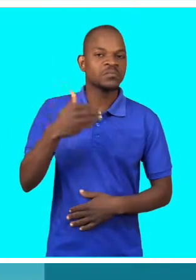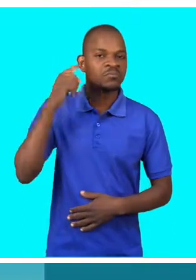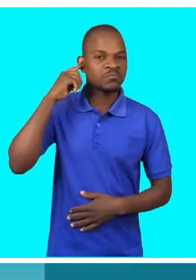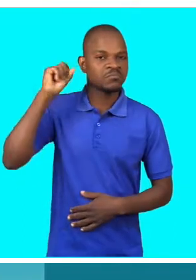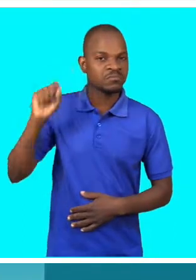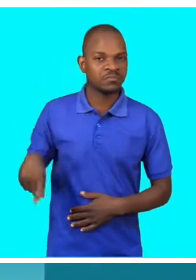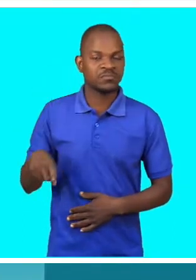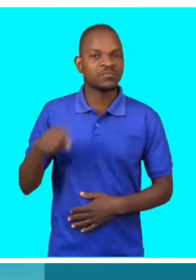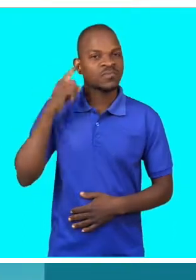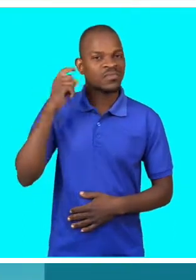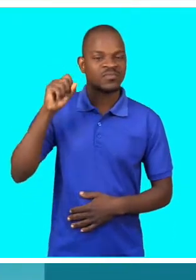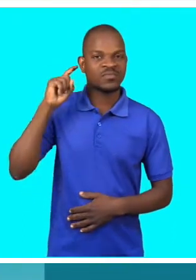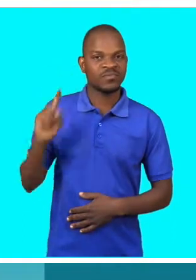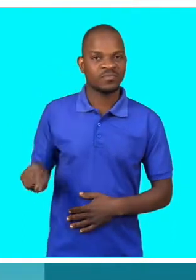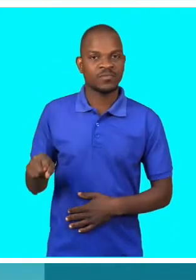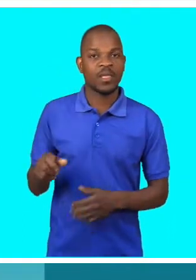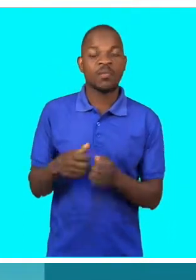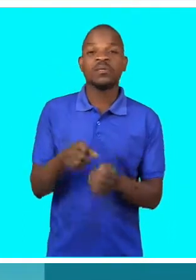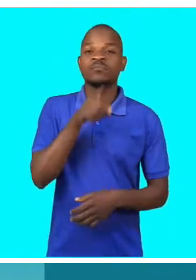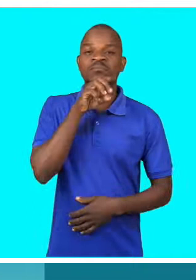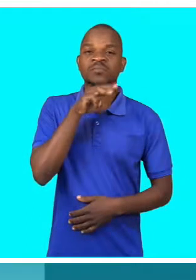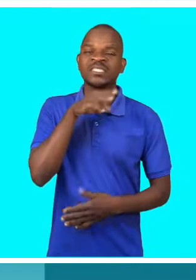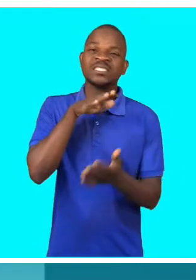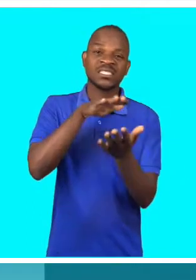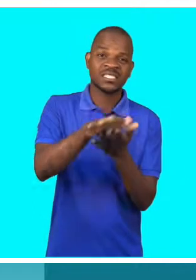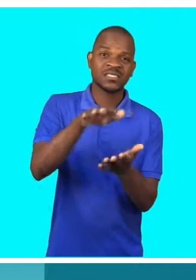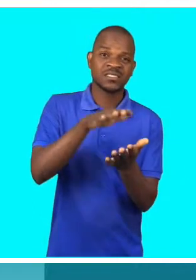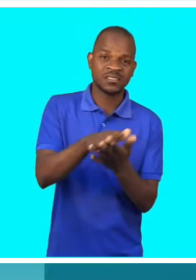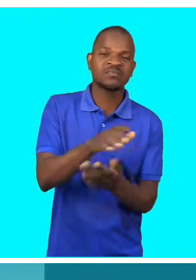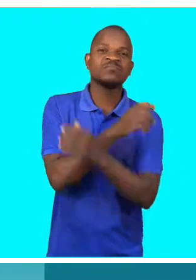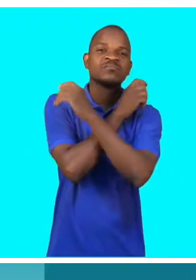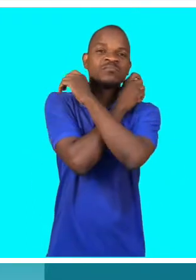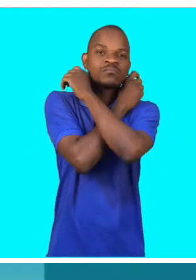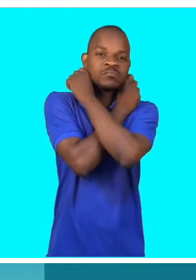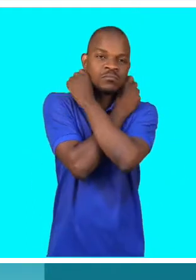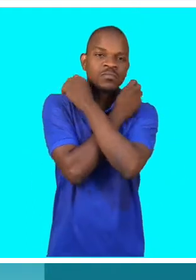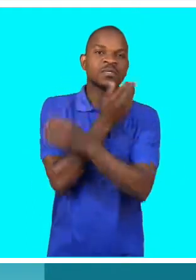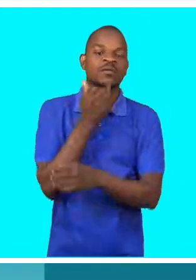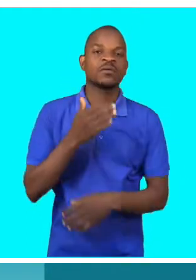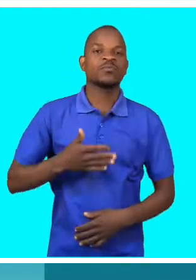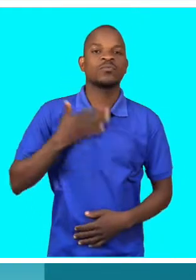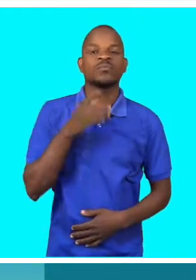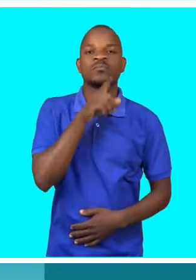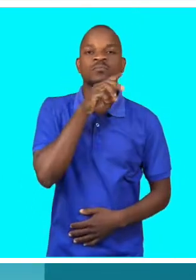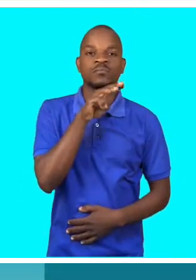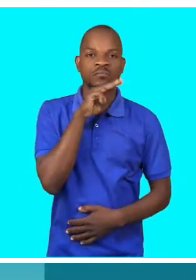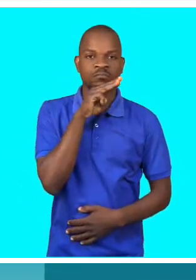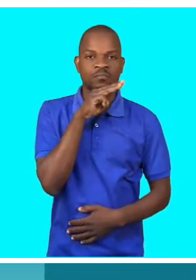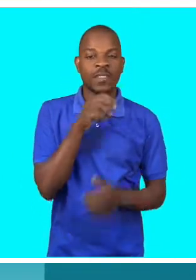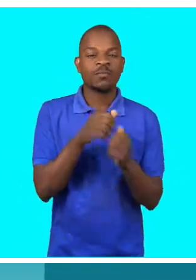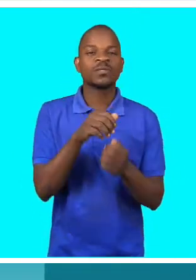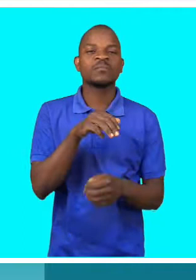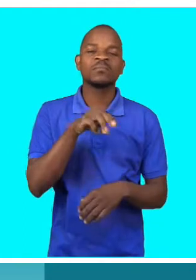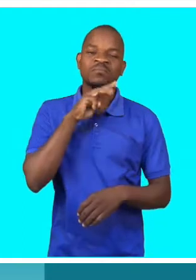nós não damos ouvido a eles. Pois é, nós não damos mesmo ouvido a Eles poderiam falar e poder dar